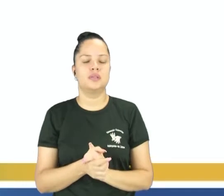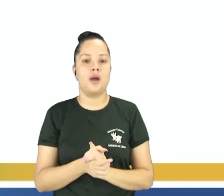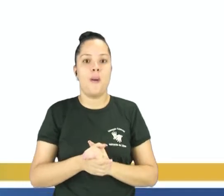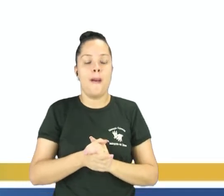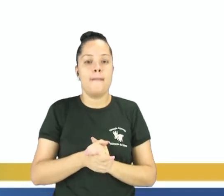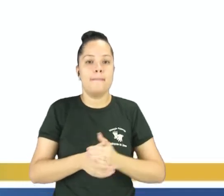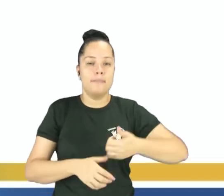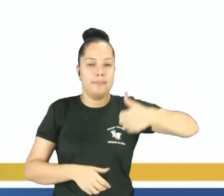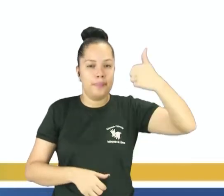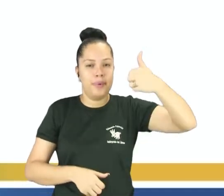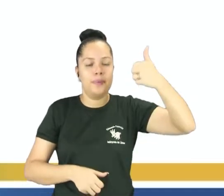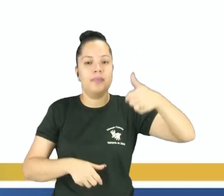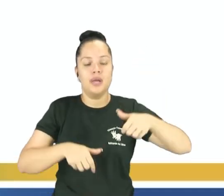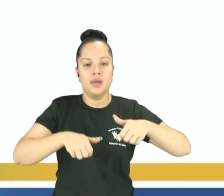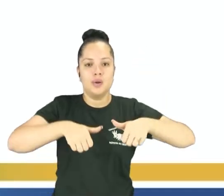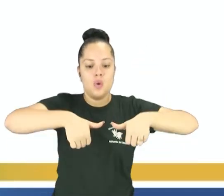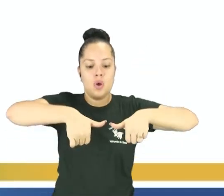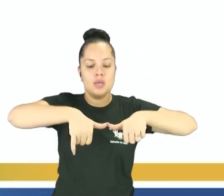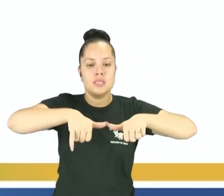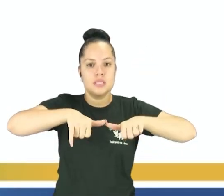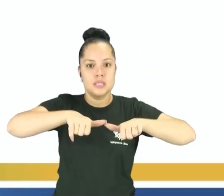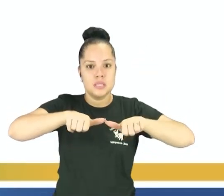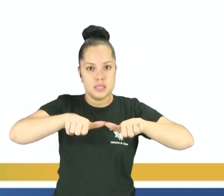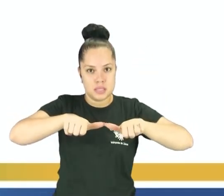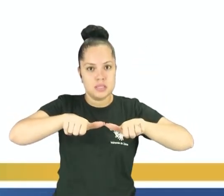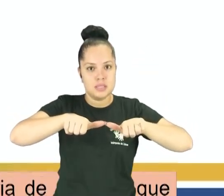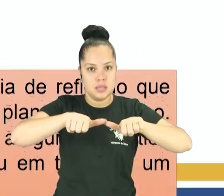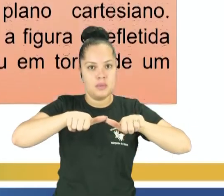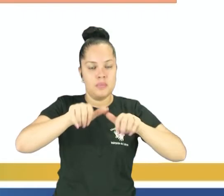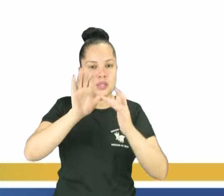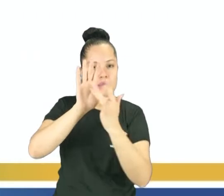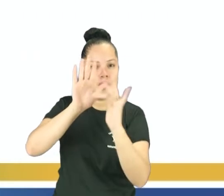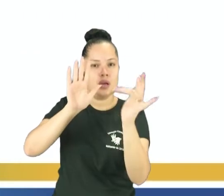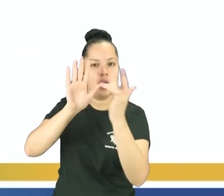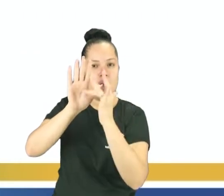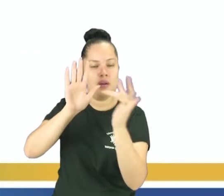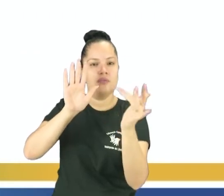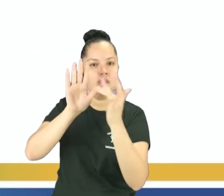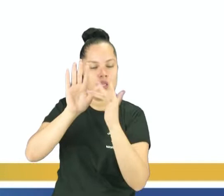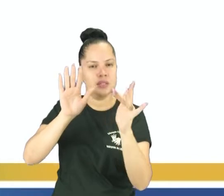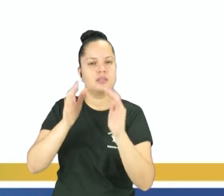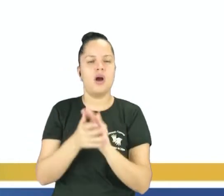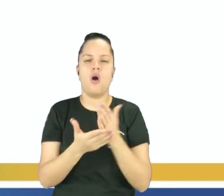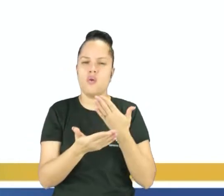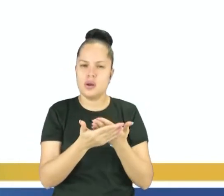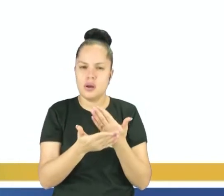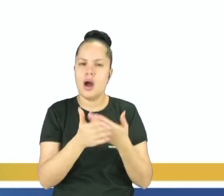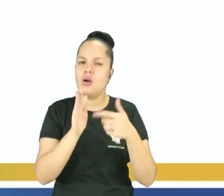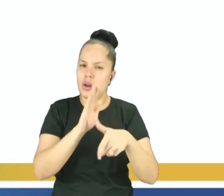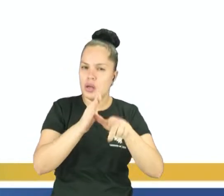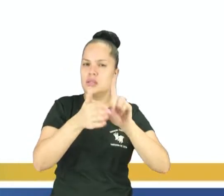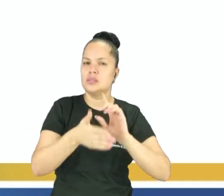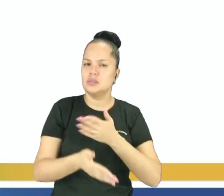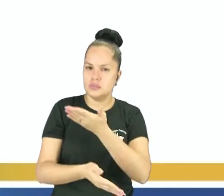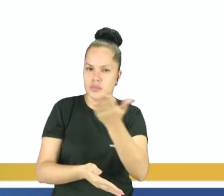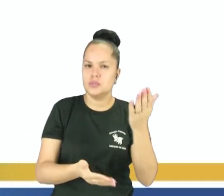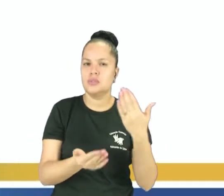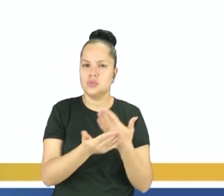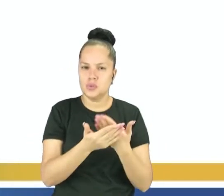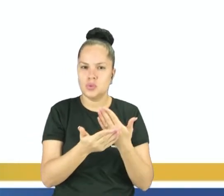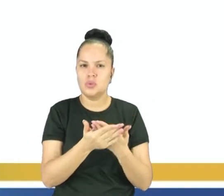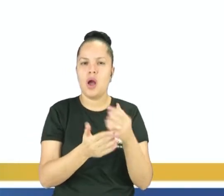Então, primeiro vamos trabalhar com a simetria de reflexão. Na aula anterior, você estudou um pouquinho